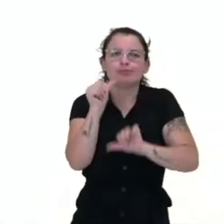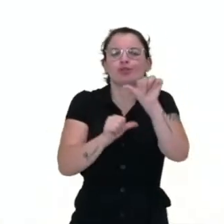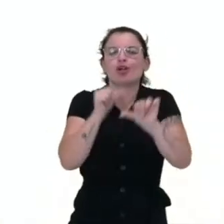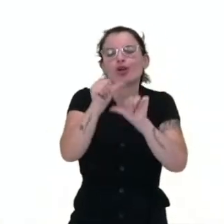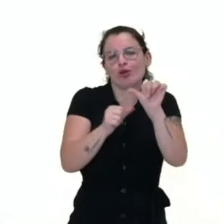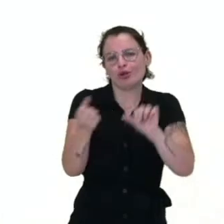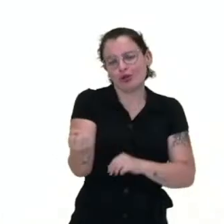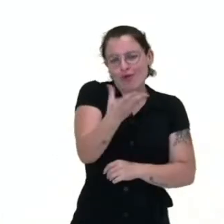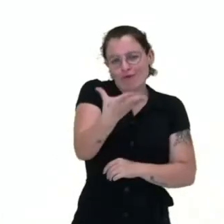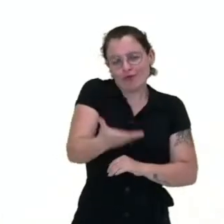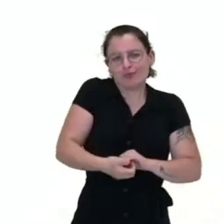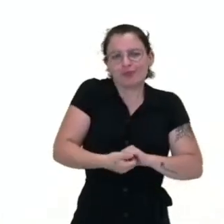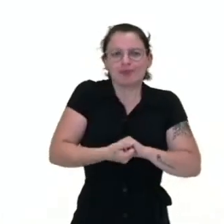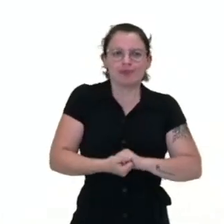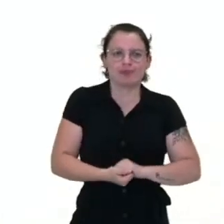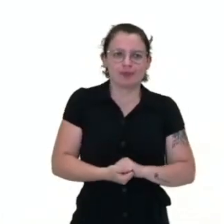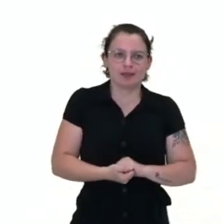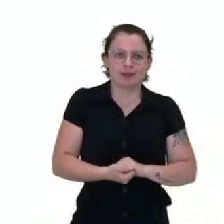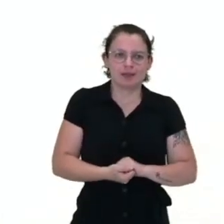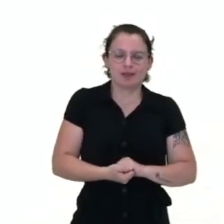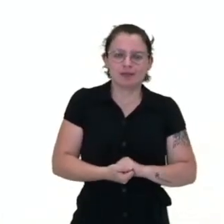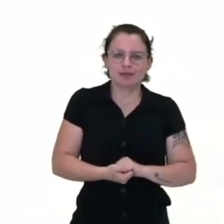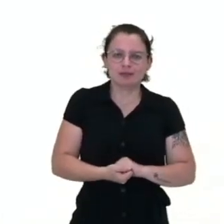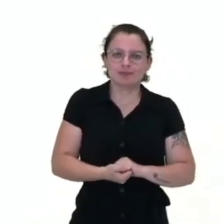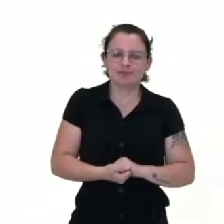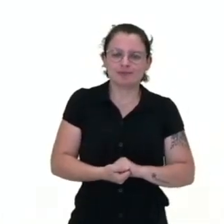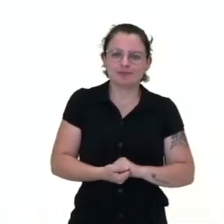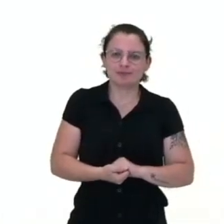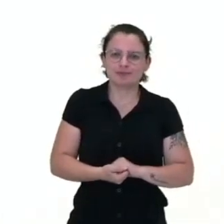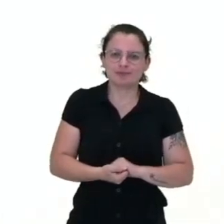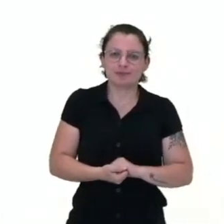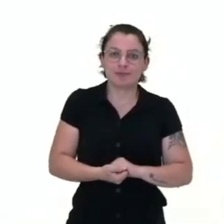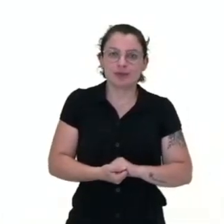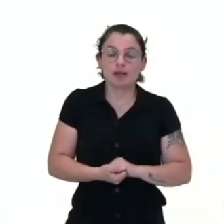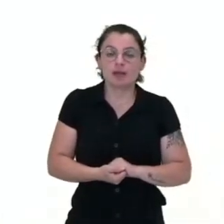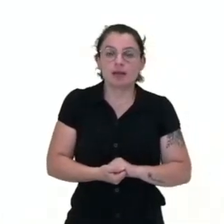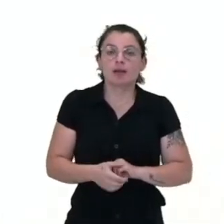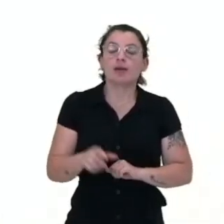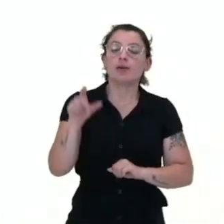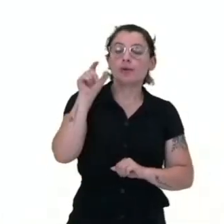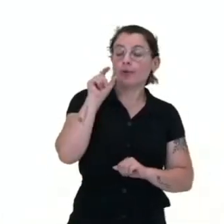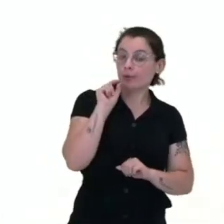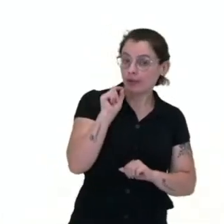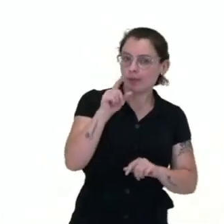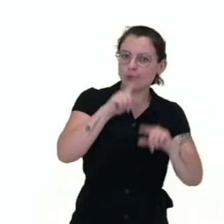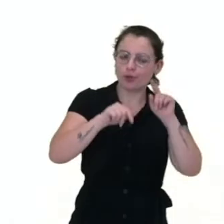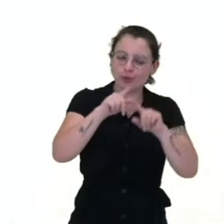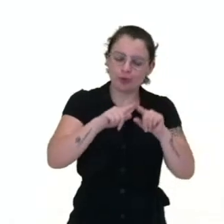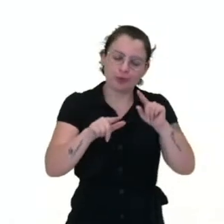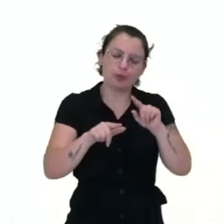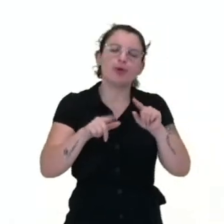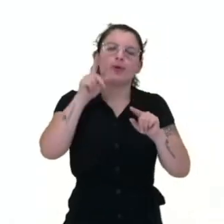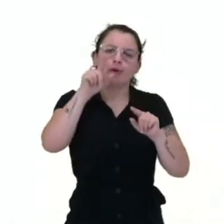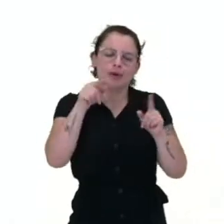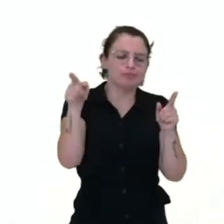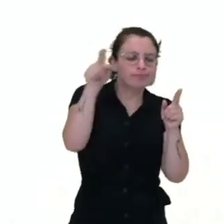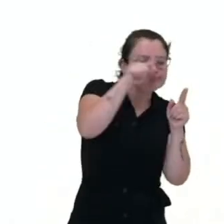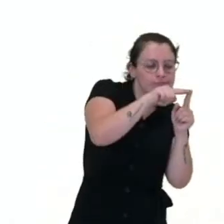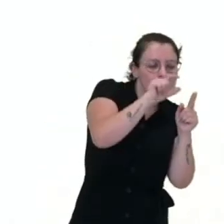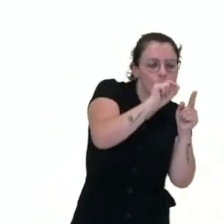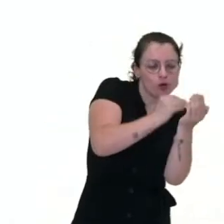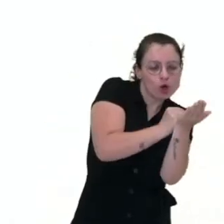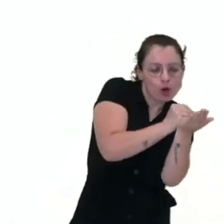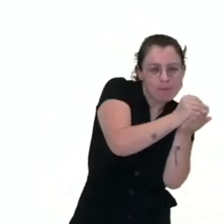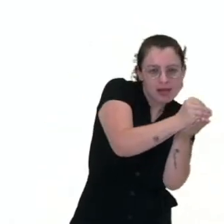química. Enquanto reagente é aquela substância que lhe dá origem, ou seja, a substância